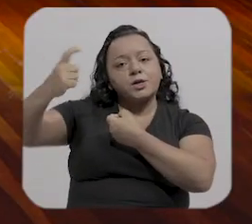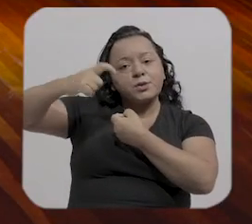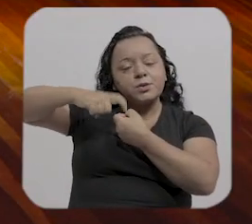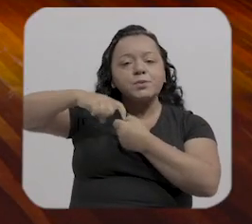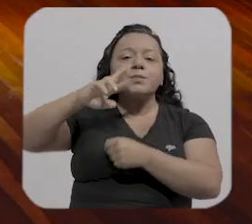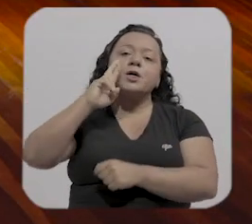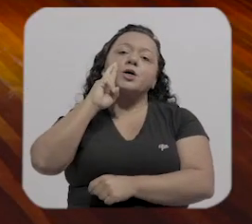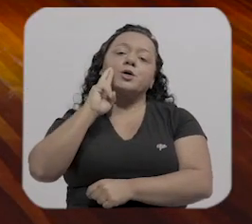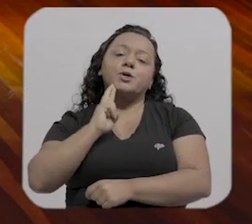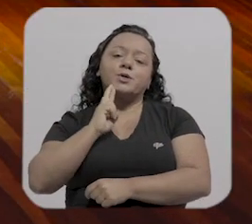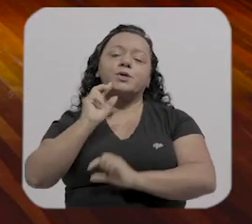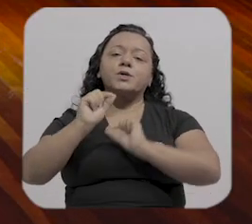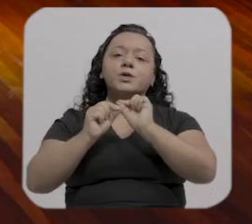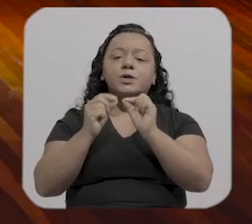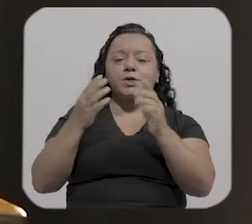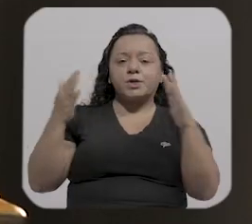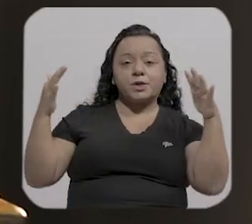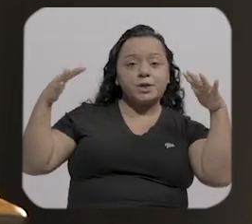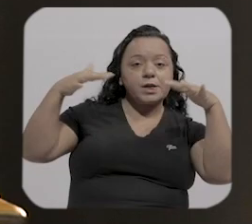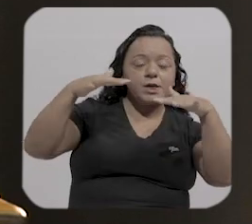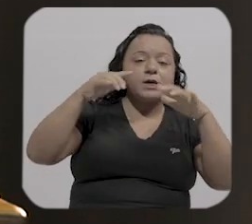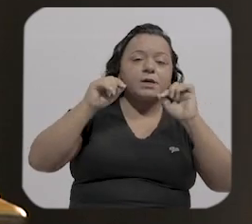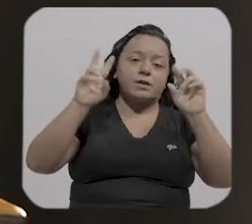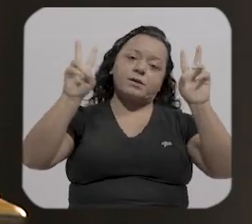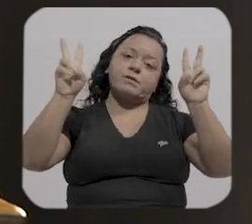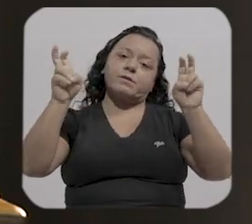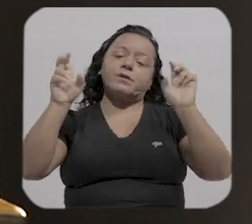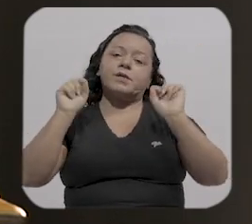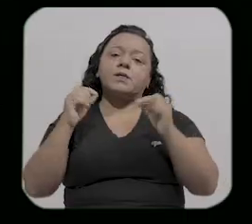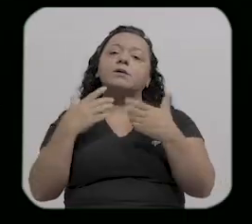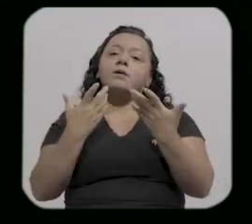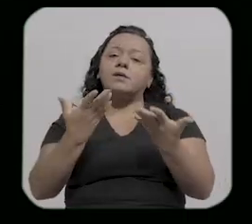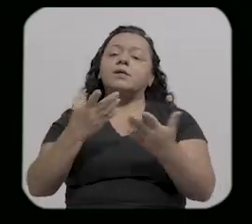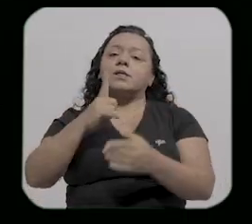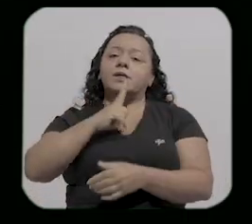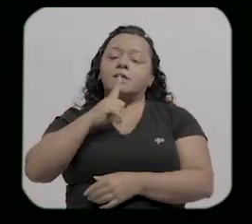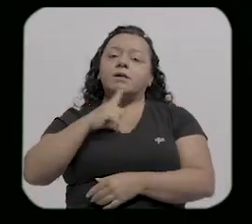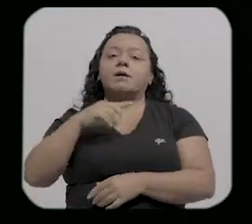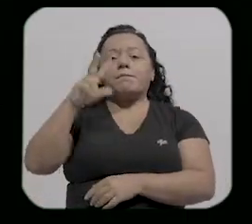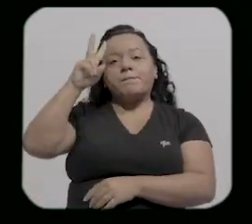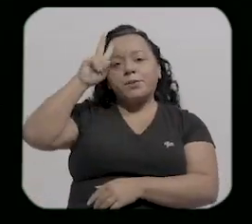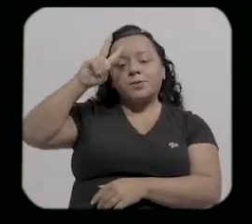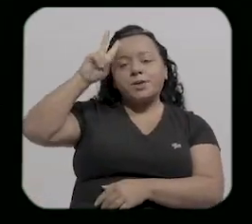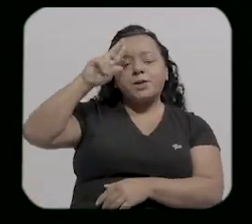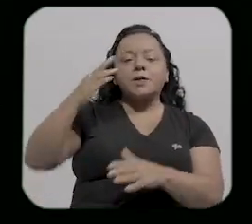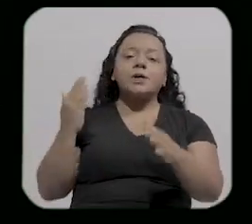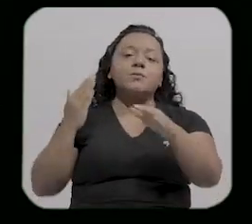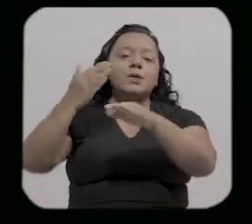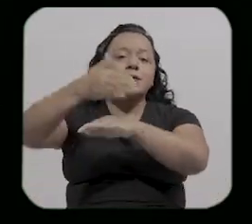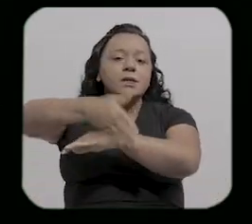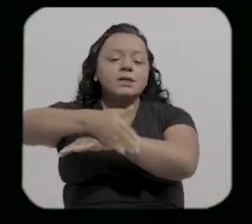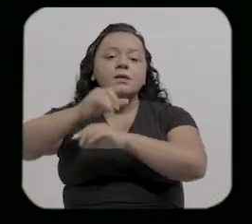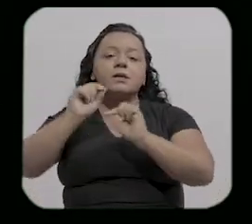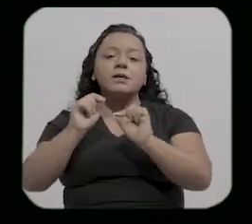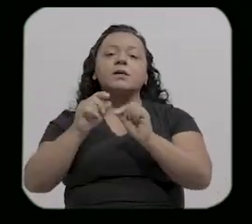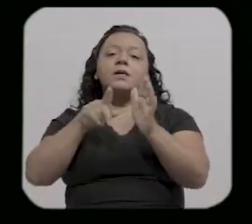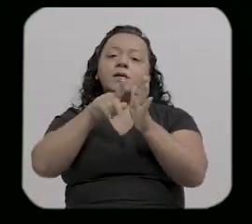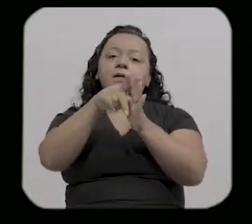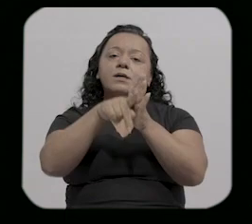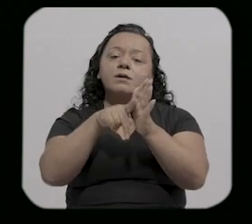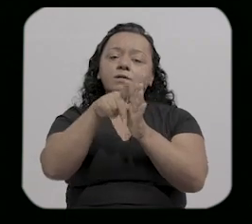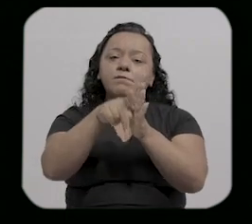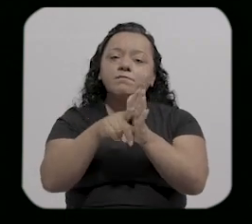Depois esse retorno para Rondônia. Me dou de cara com essas temáticas, né? É porque você traz essa memória do teu acesso à Estrada de